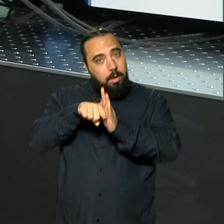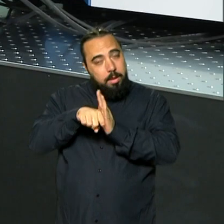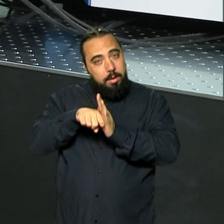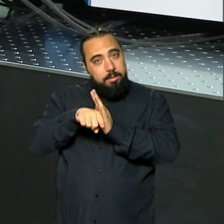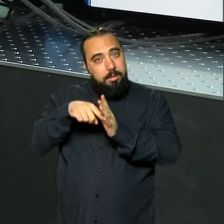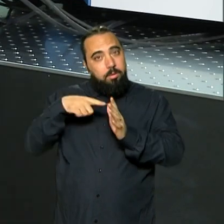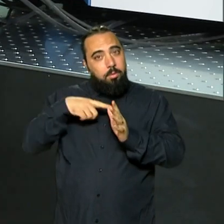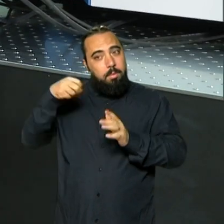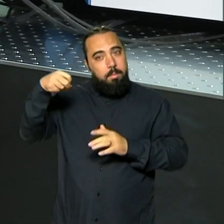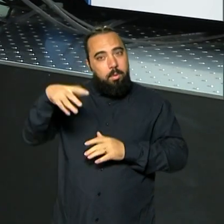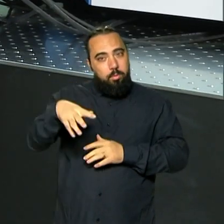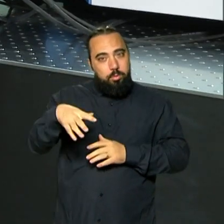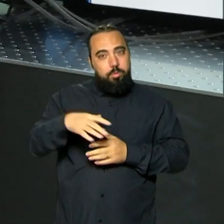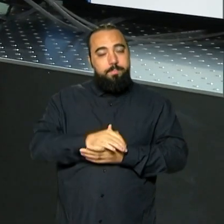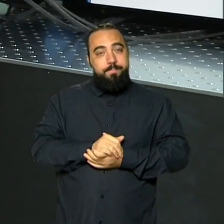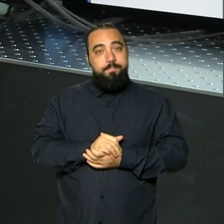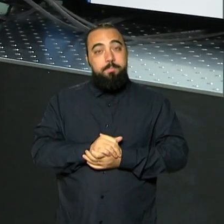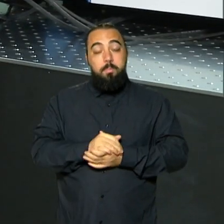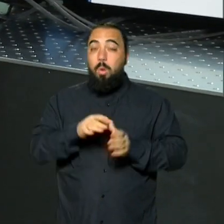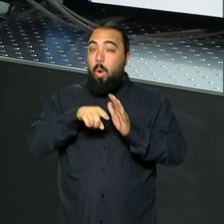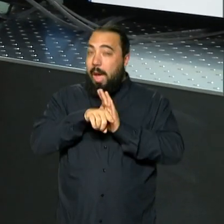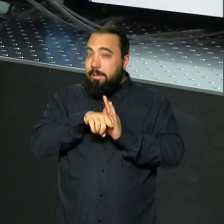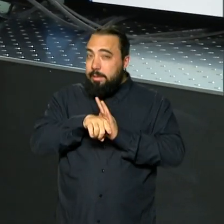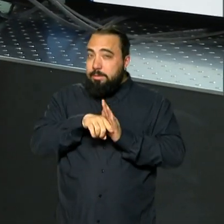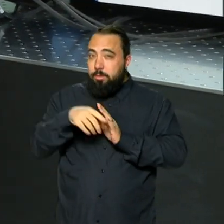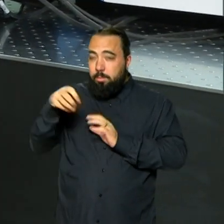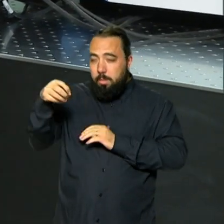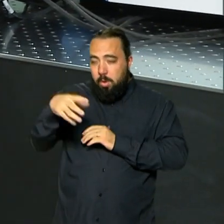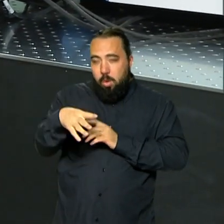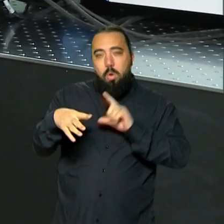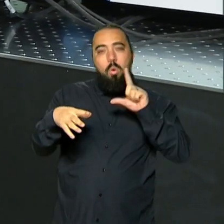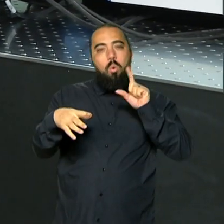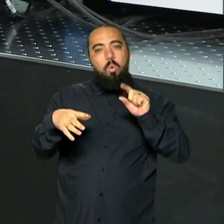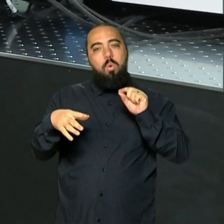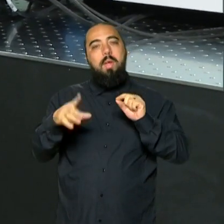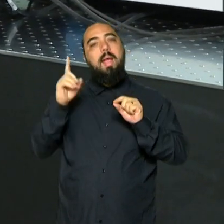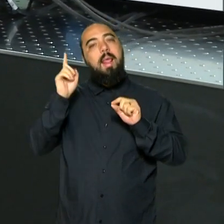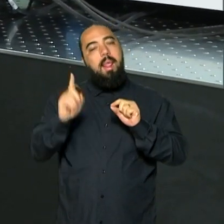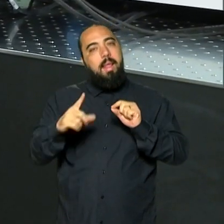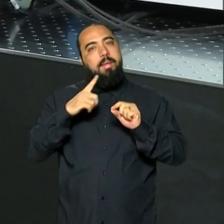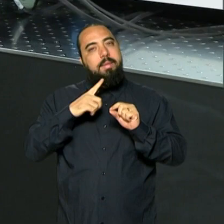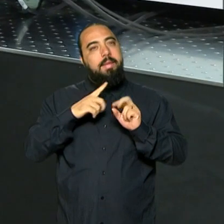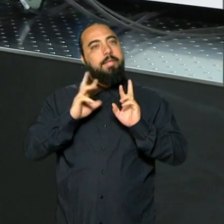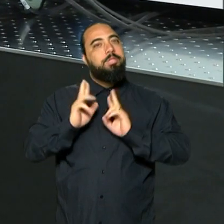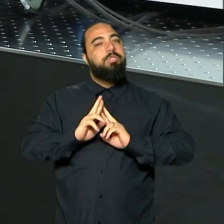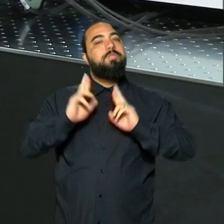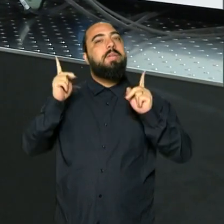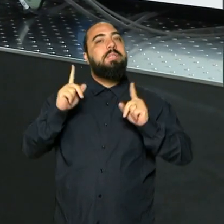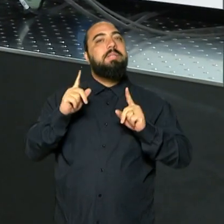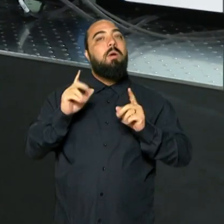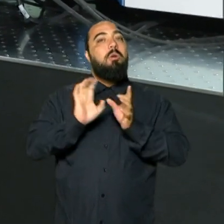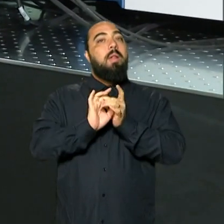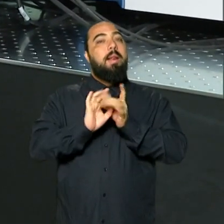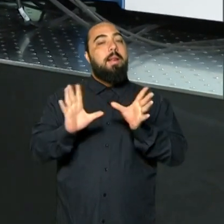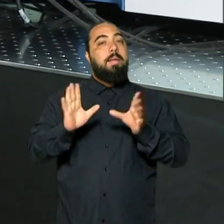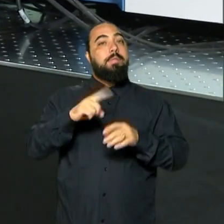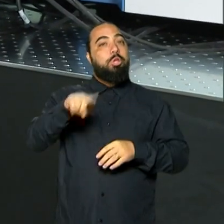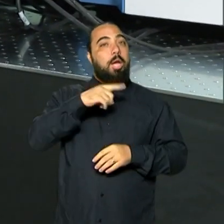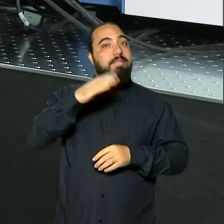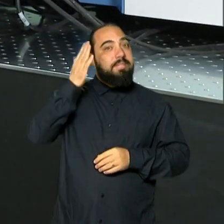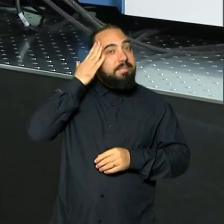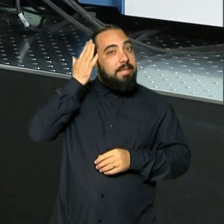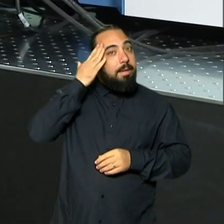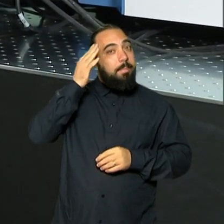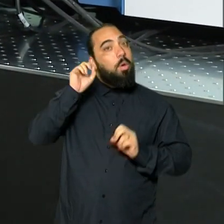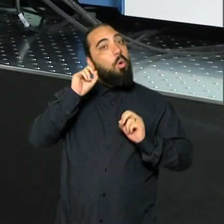espectro. O analisador de espectro é um diferencial, ele permite que a gente sabe o que a gente vê embaixo